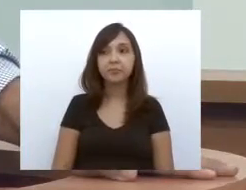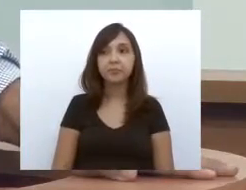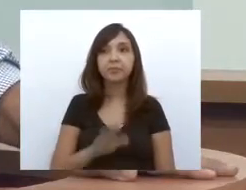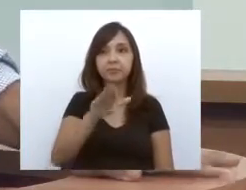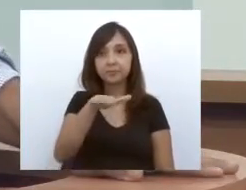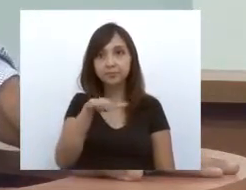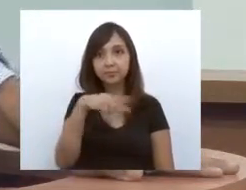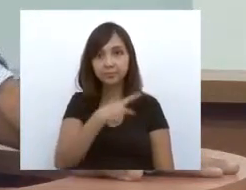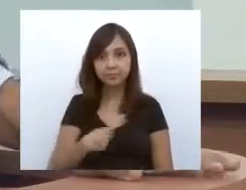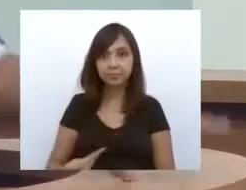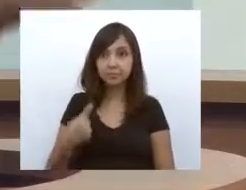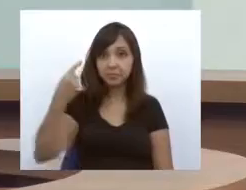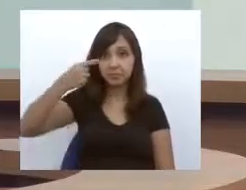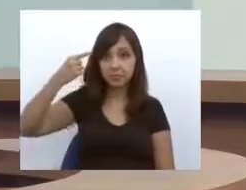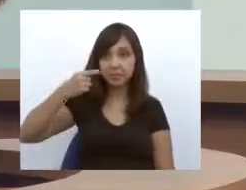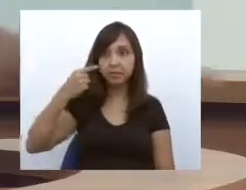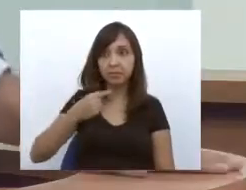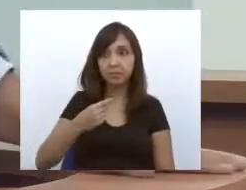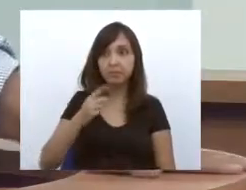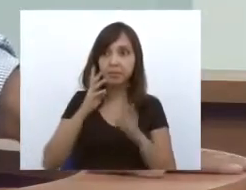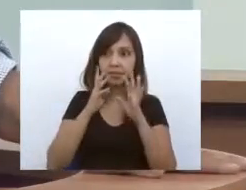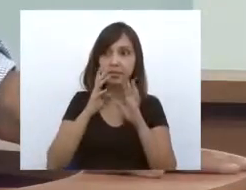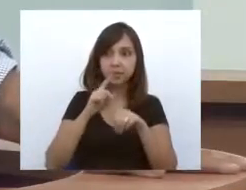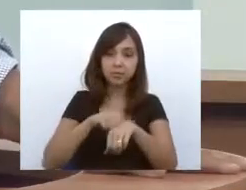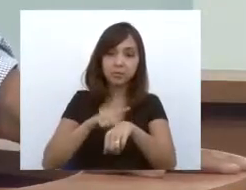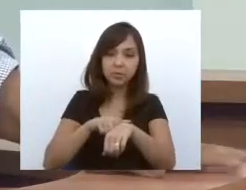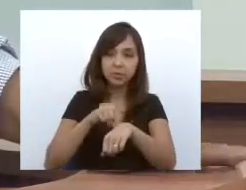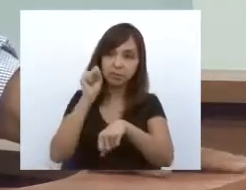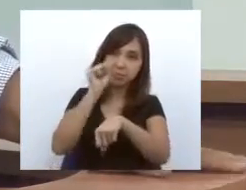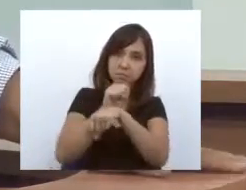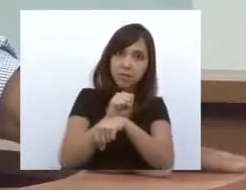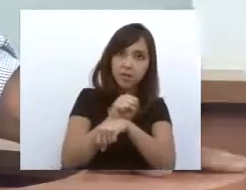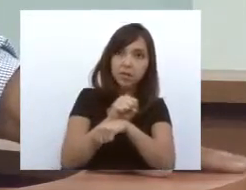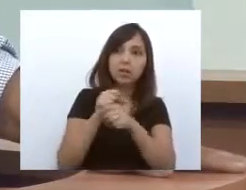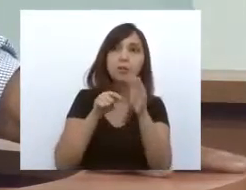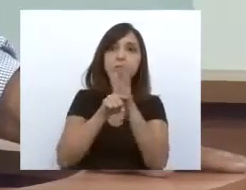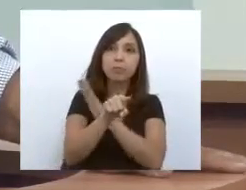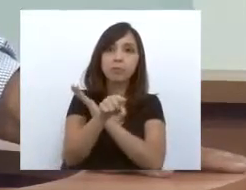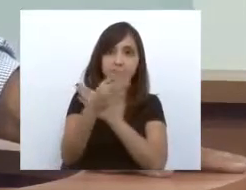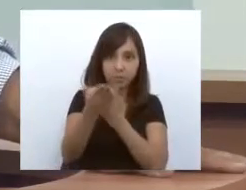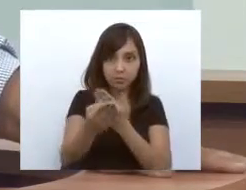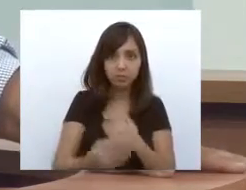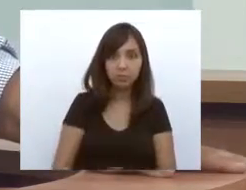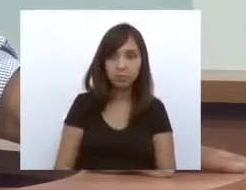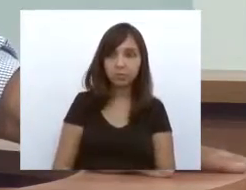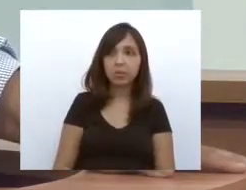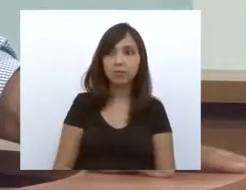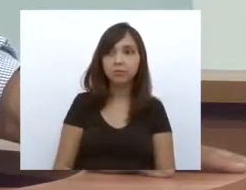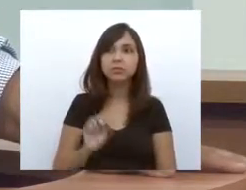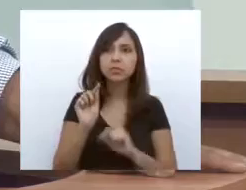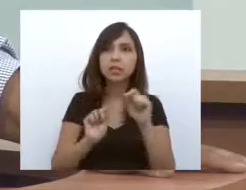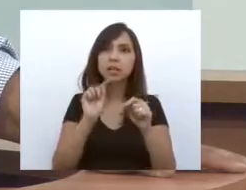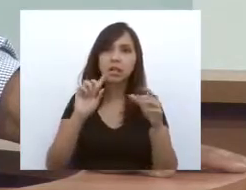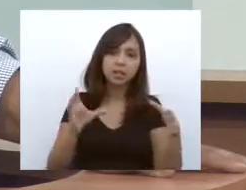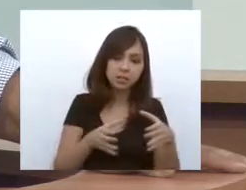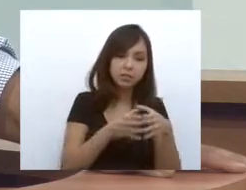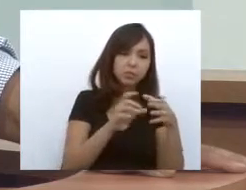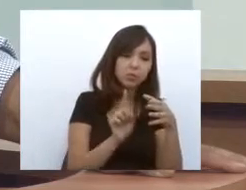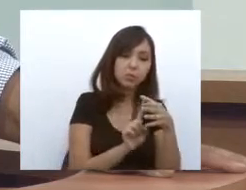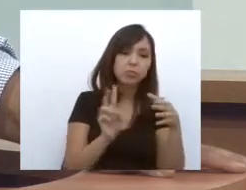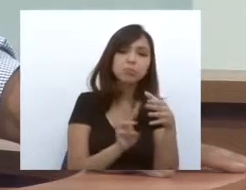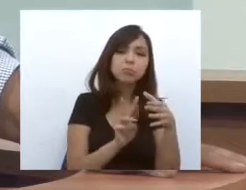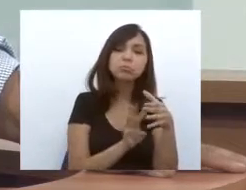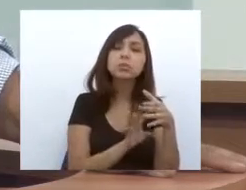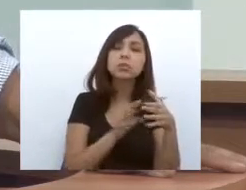Senhor presidente, em primeiro lugar, não, queria só que parasse meu tempo um pouquinho, senhor presidente. Eu queria fazer uma pergunta para Vossa Excelência. Quem faz parte da Comissão de Educação